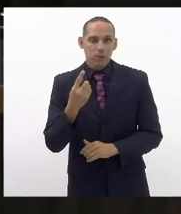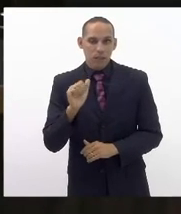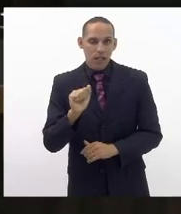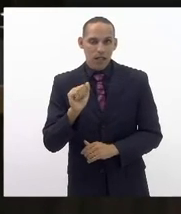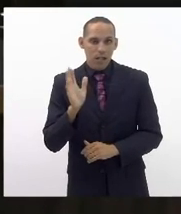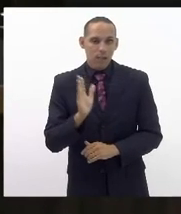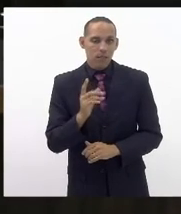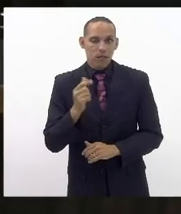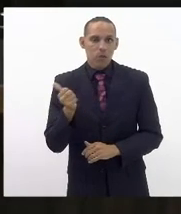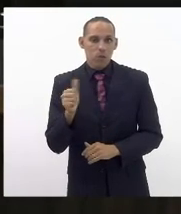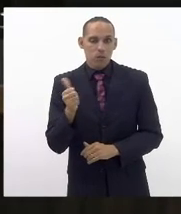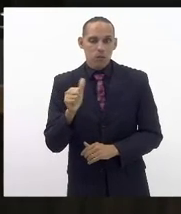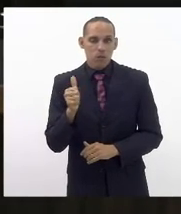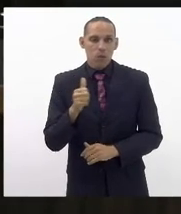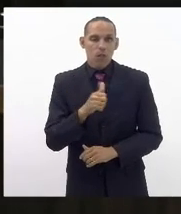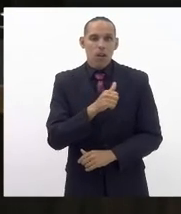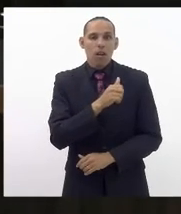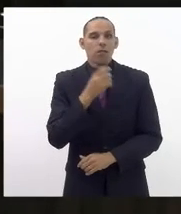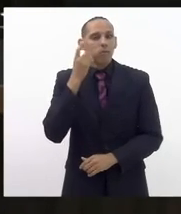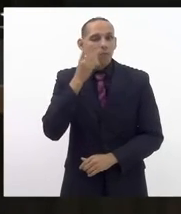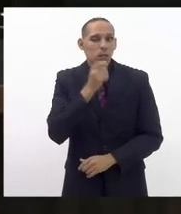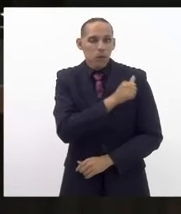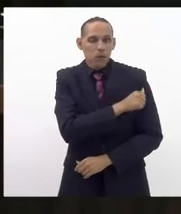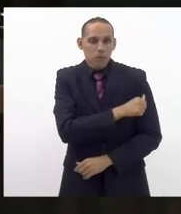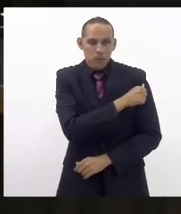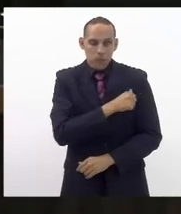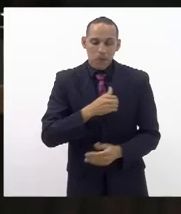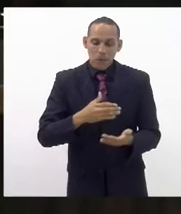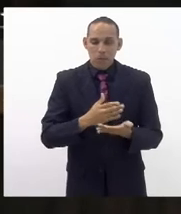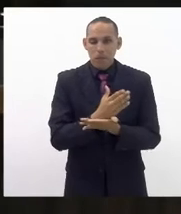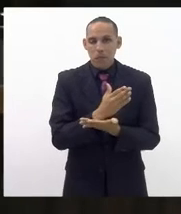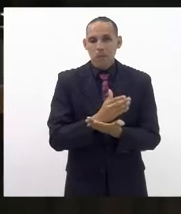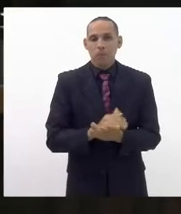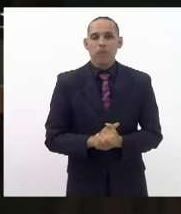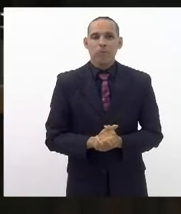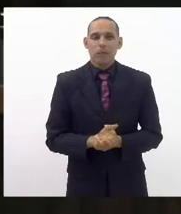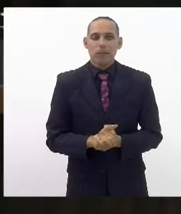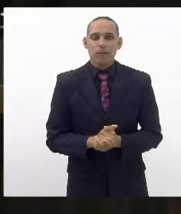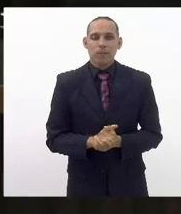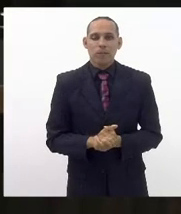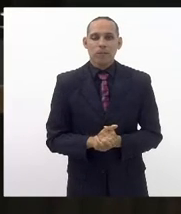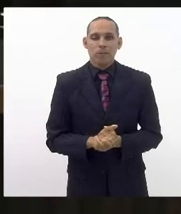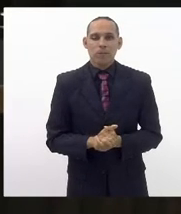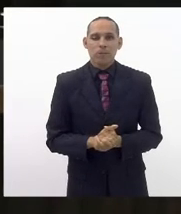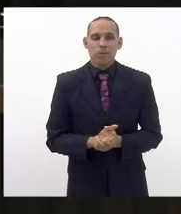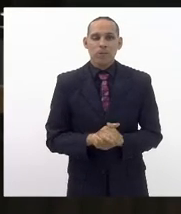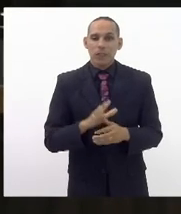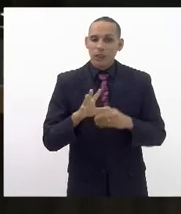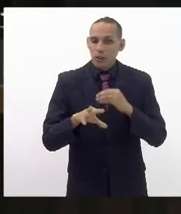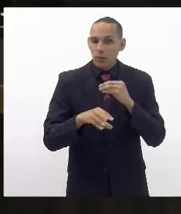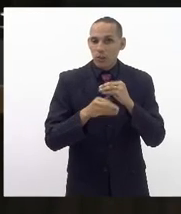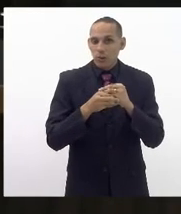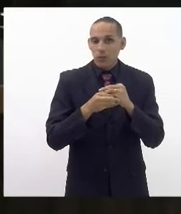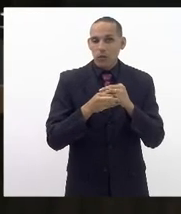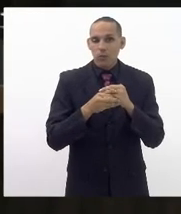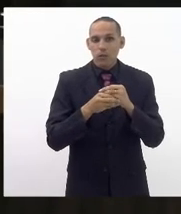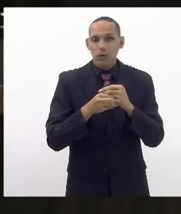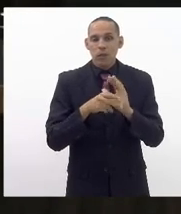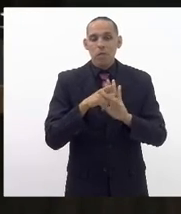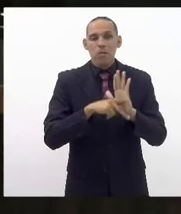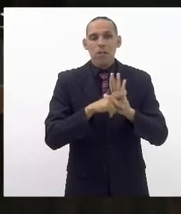1031A/2011 da deputada enfermeira Rejane. Senhores, que aprova, permaneça como estão. Aprovado. Há sobre a mesa inclusão na ordem do dia do projeto